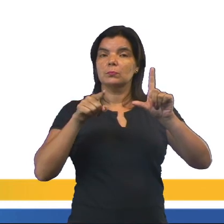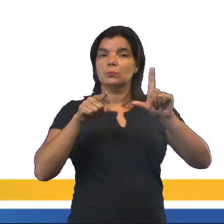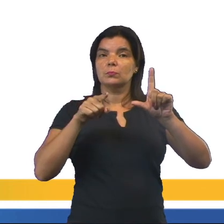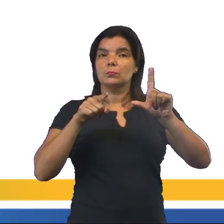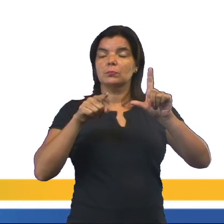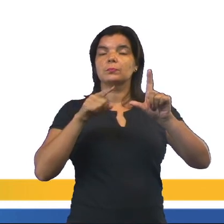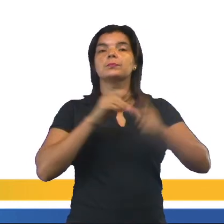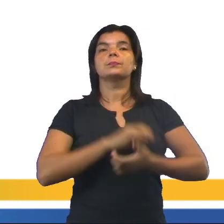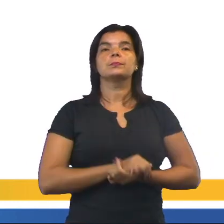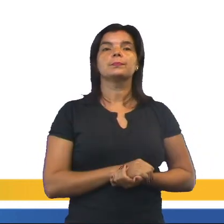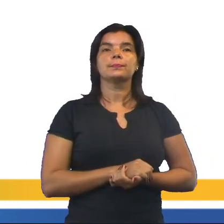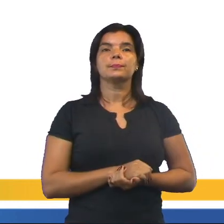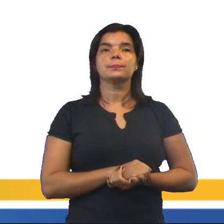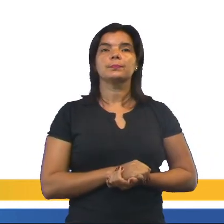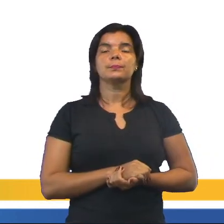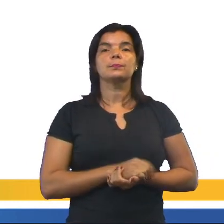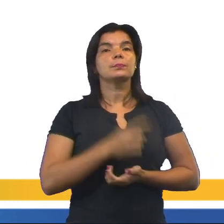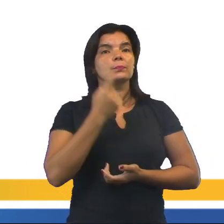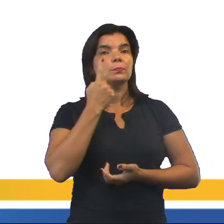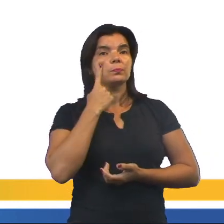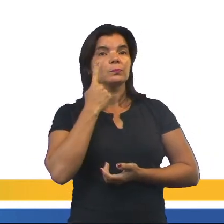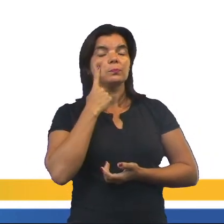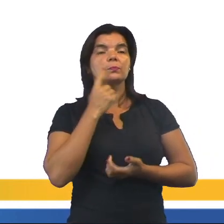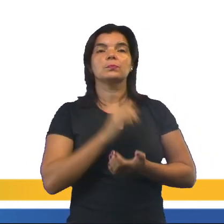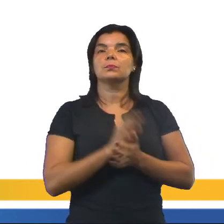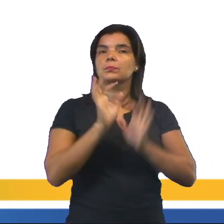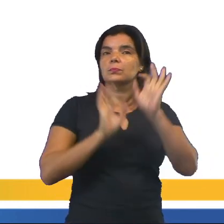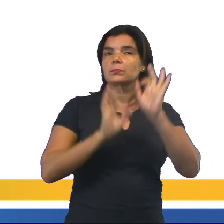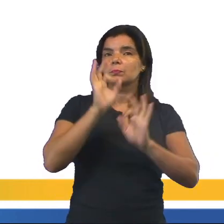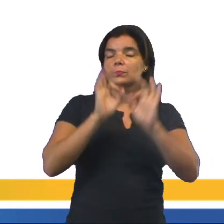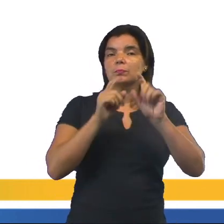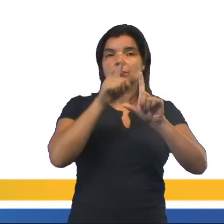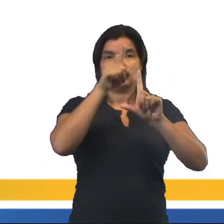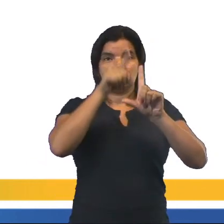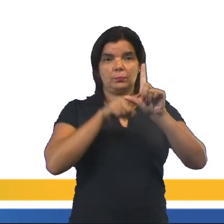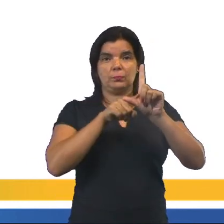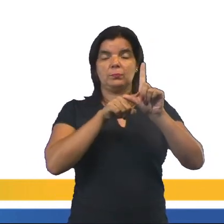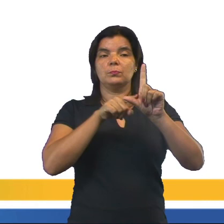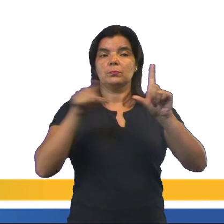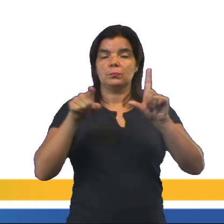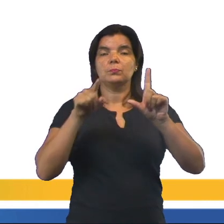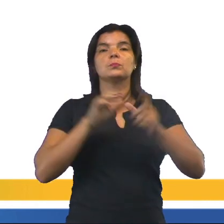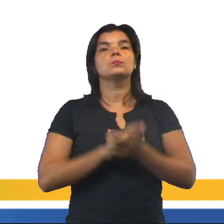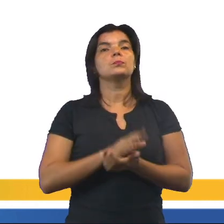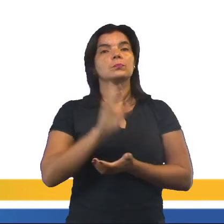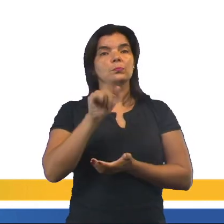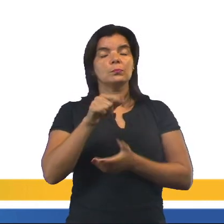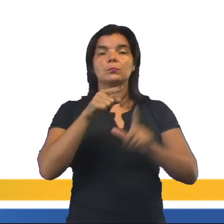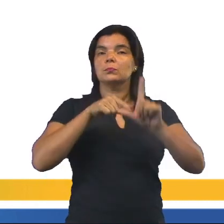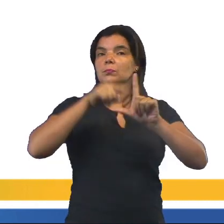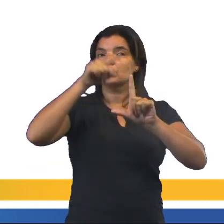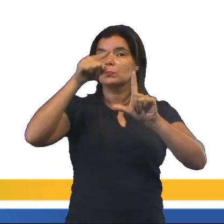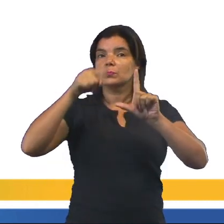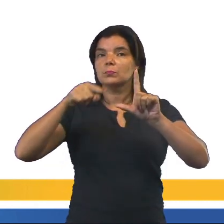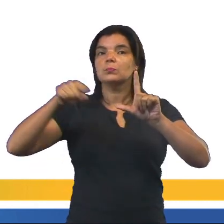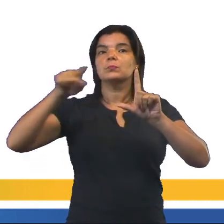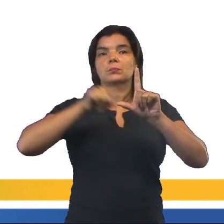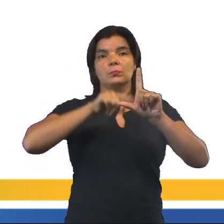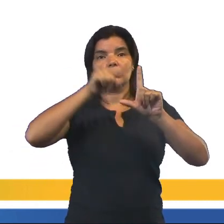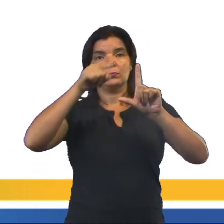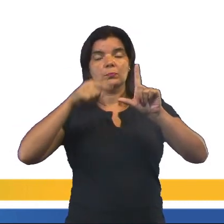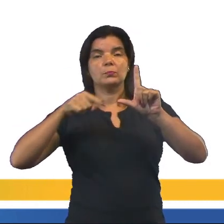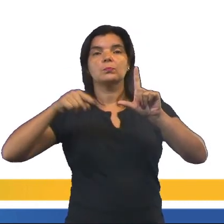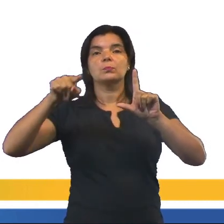do gráfico, tá? Agora aí, olha, vamos construir o gráfico. Então, esse aí é o nosso gráfico